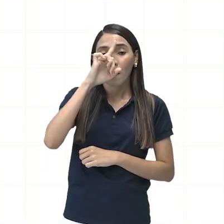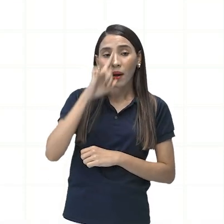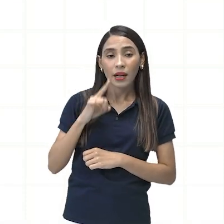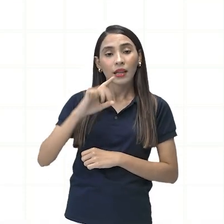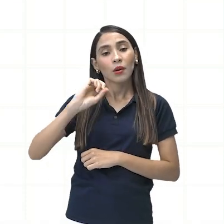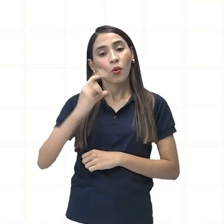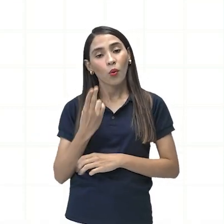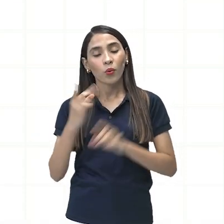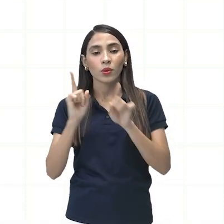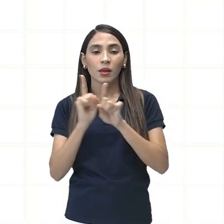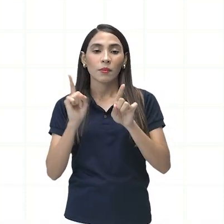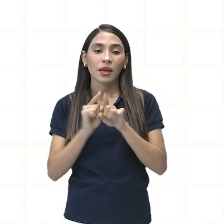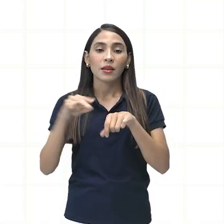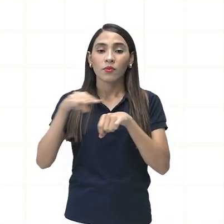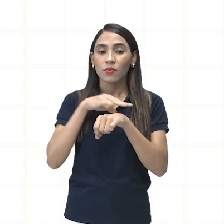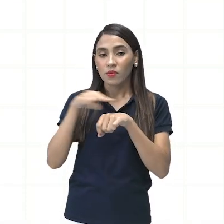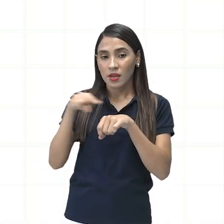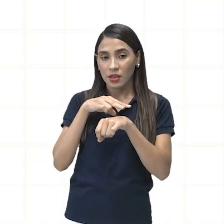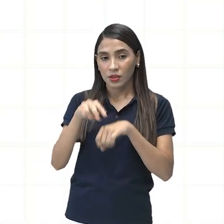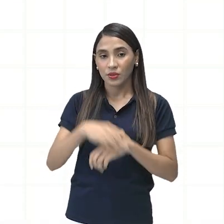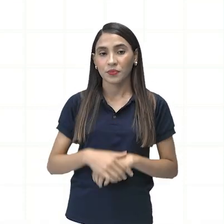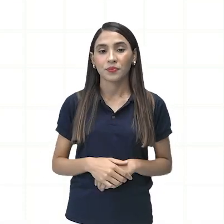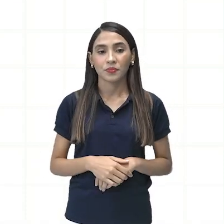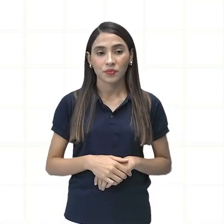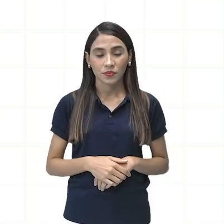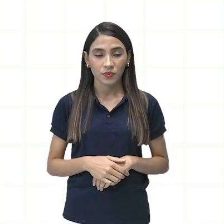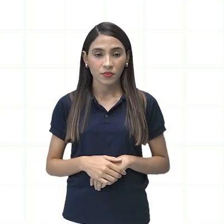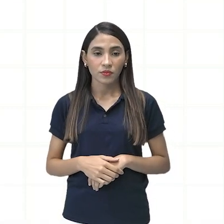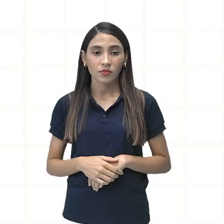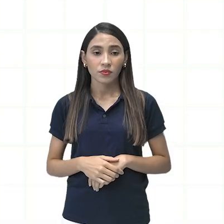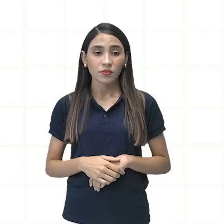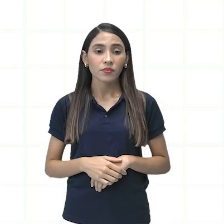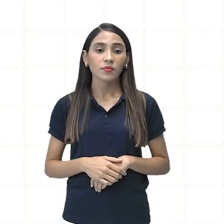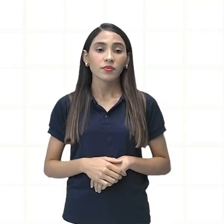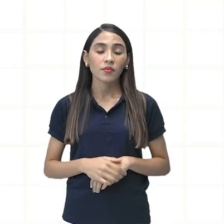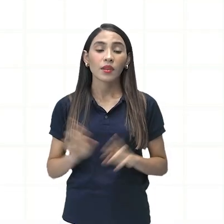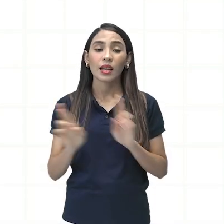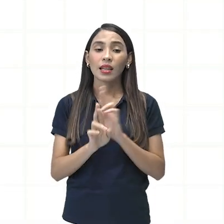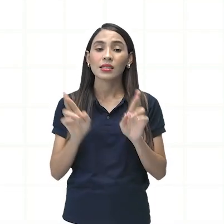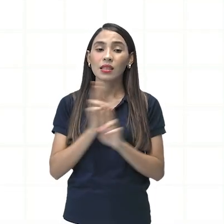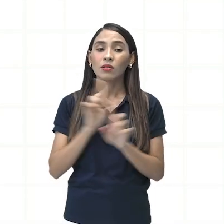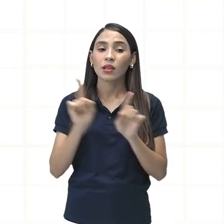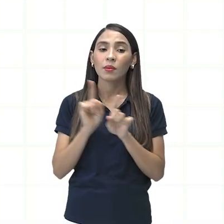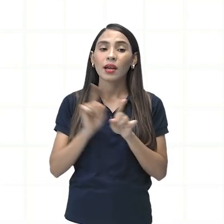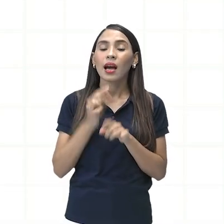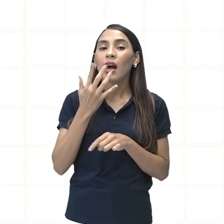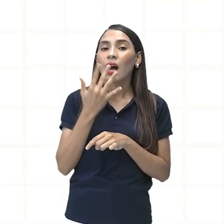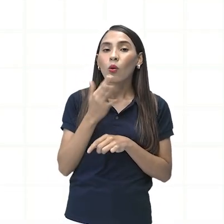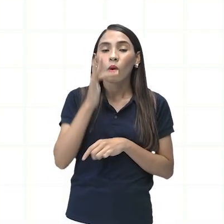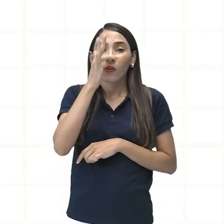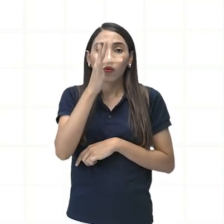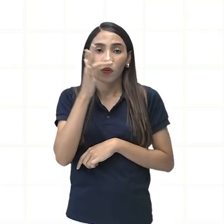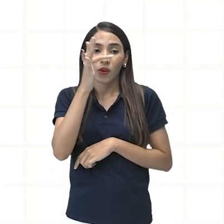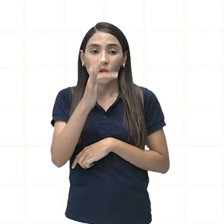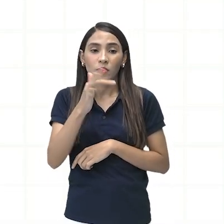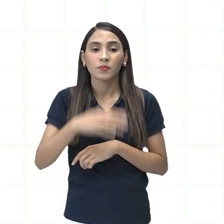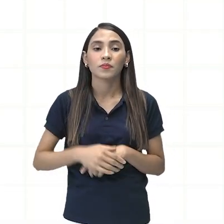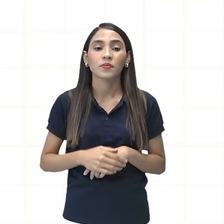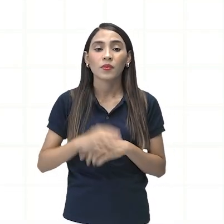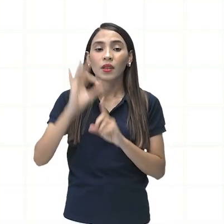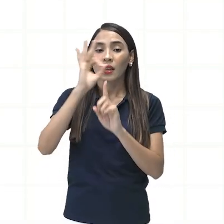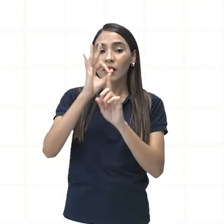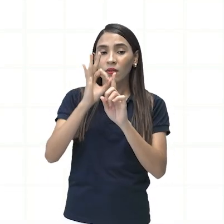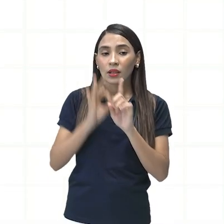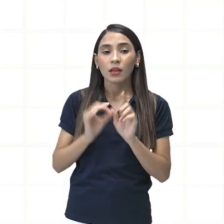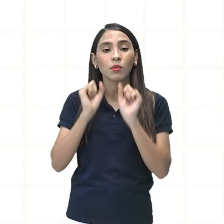coloração amarela ou uma coloração verde. Com relação à cor da flor, essas